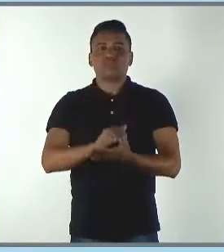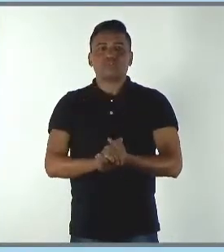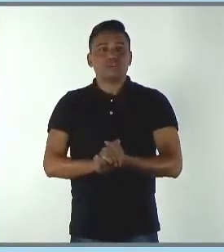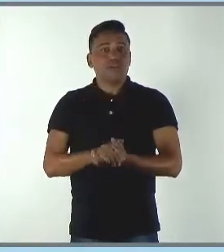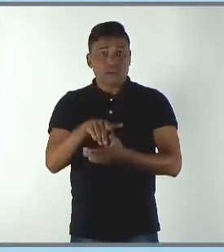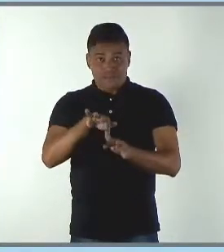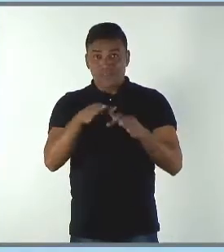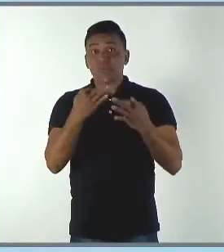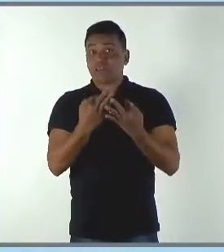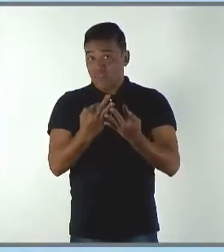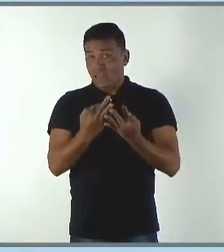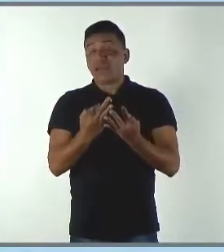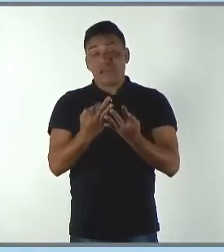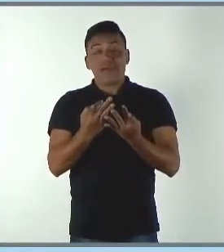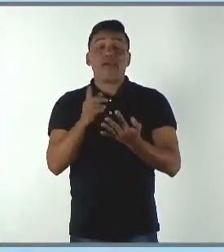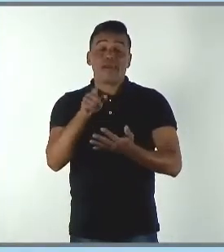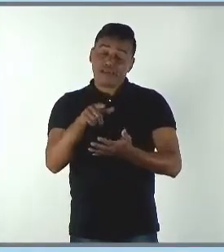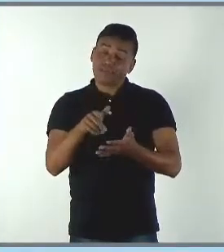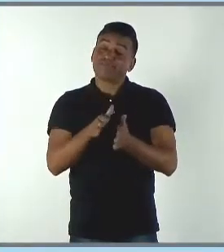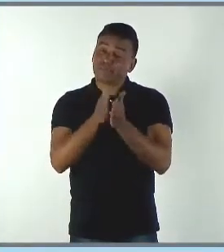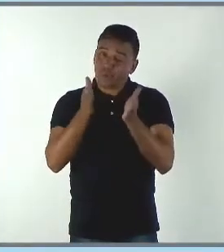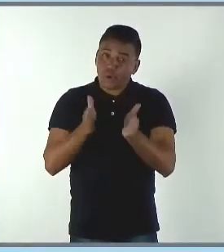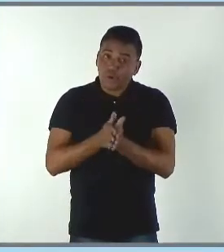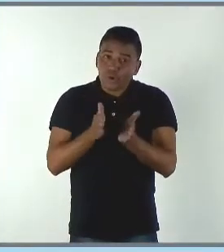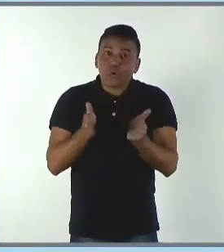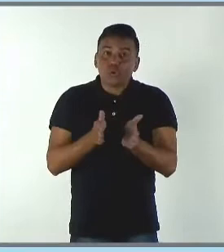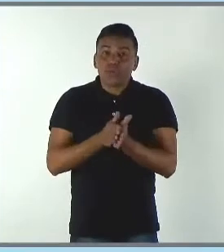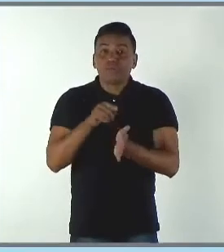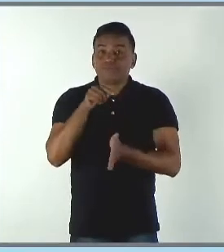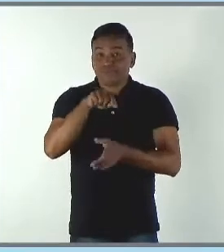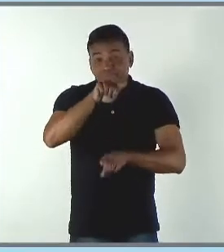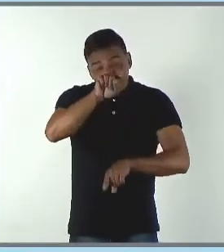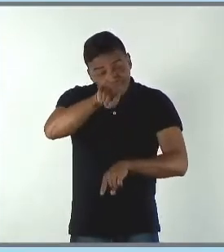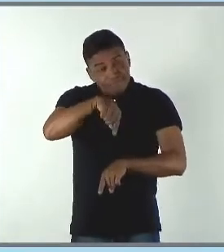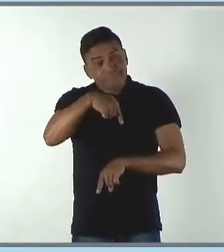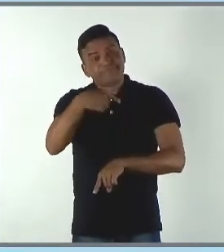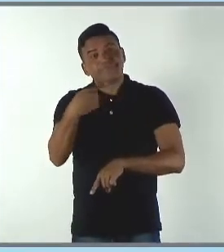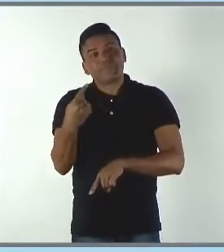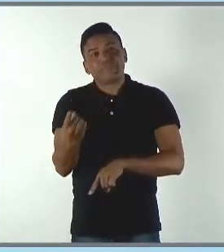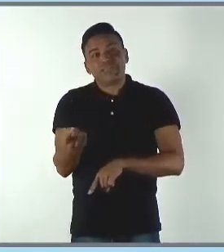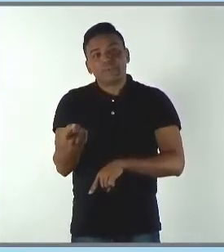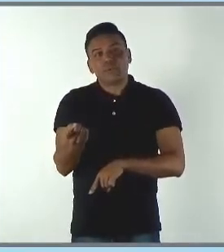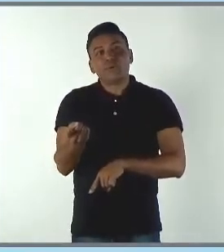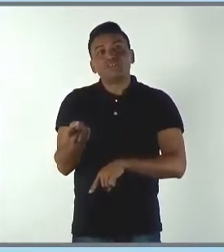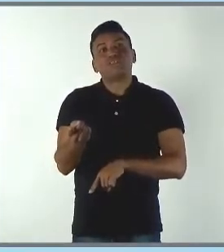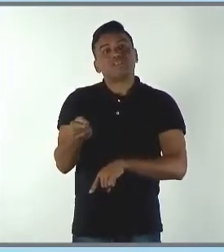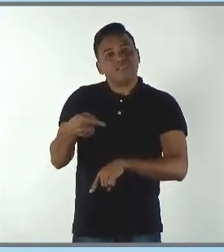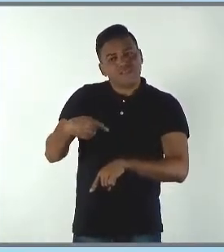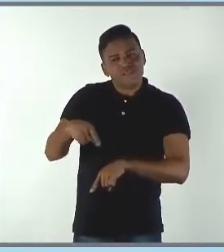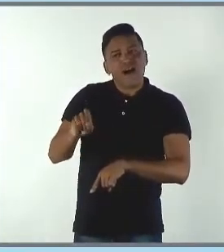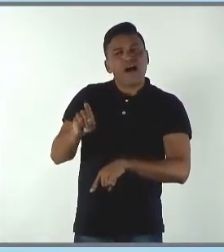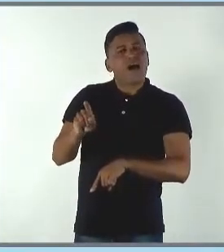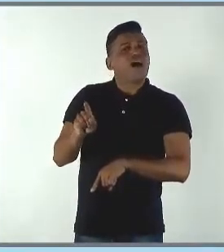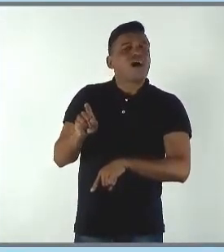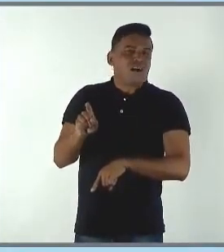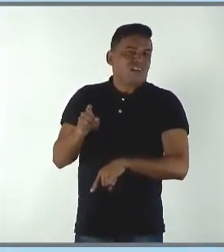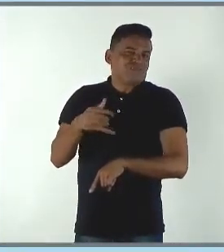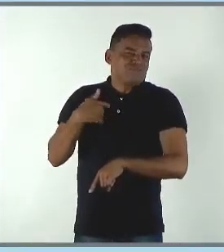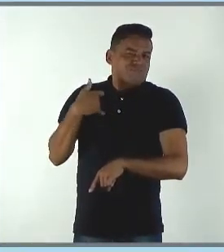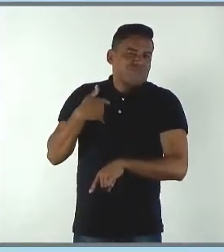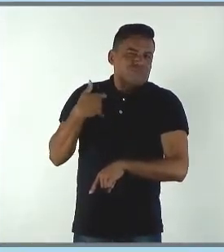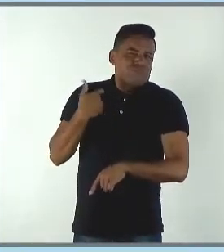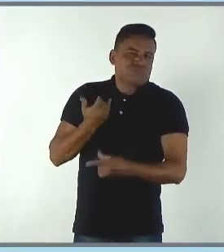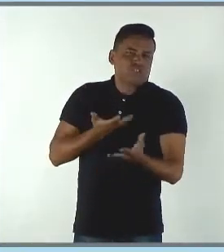pobre, vem de família pobre. Ele vai depois trabalhar, ainda jovem, nas gráficas de